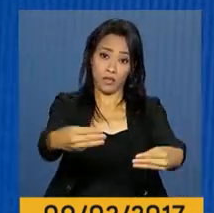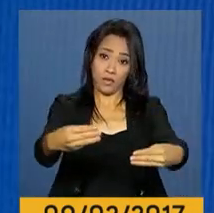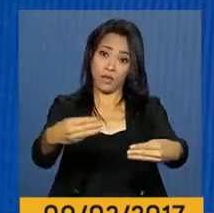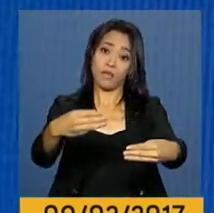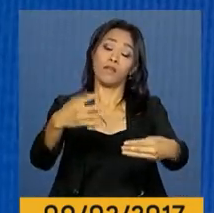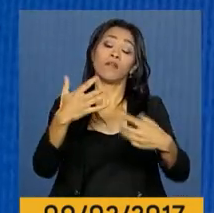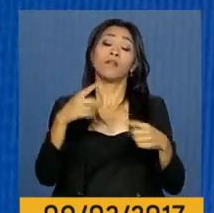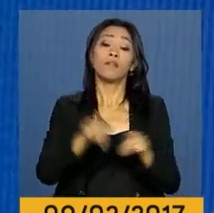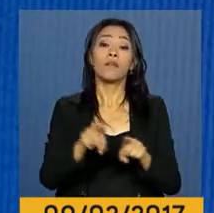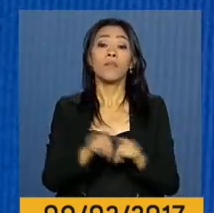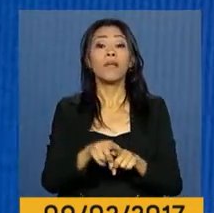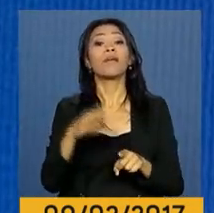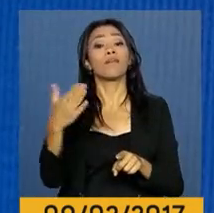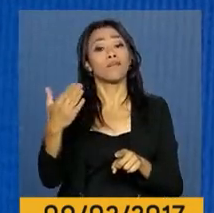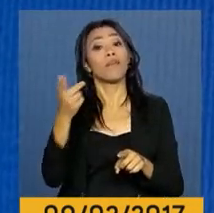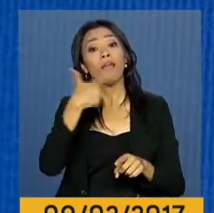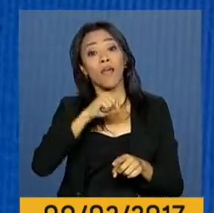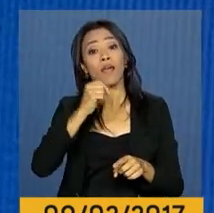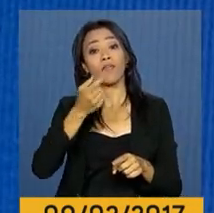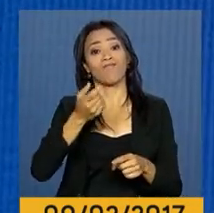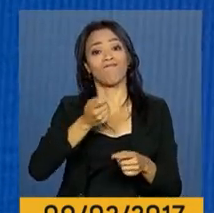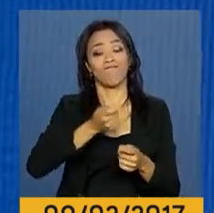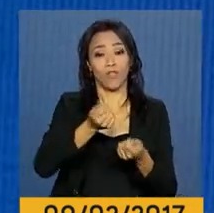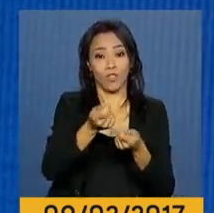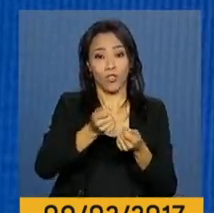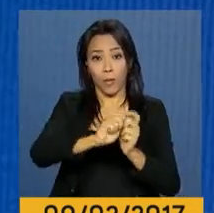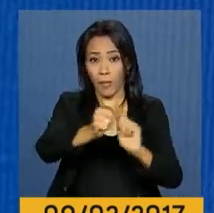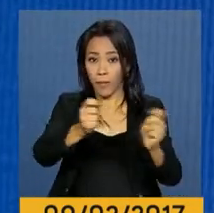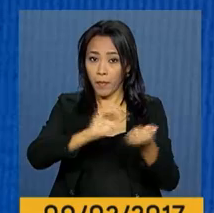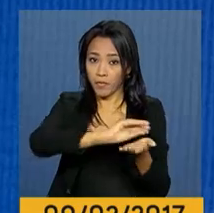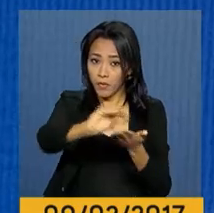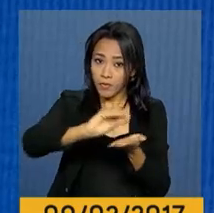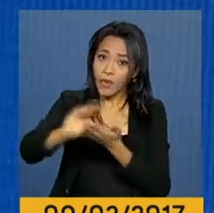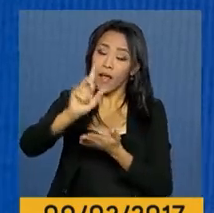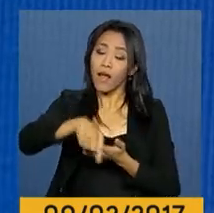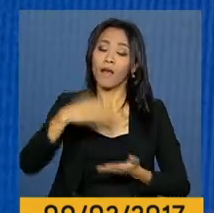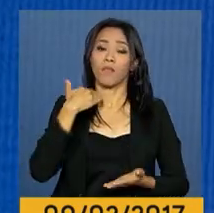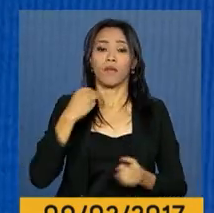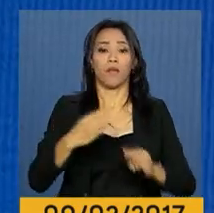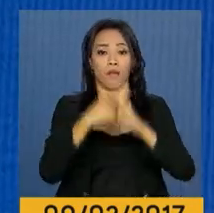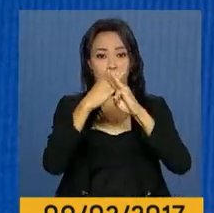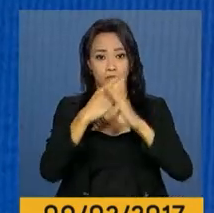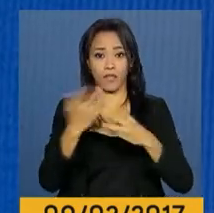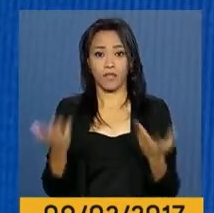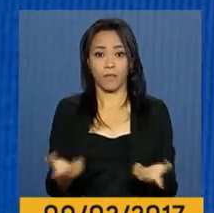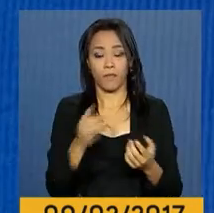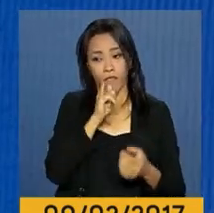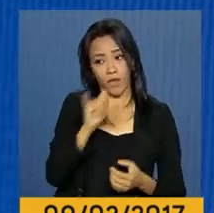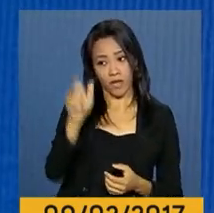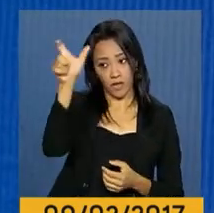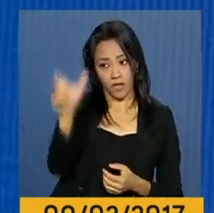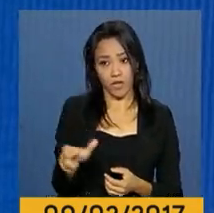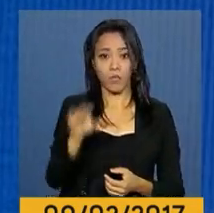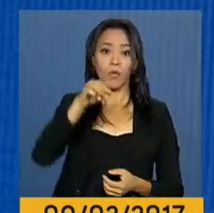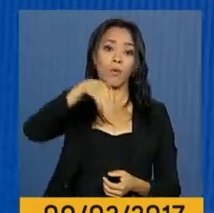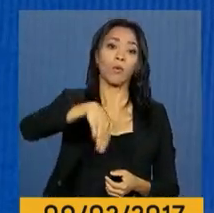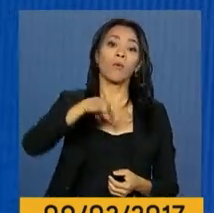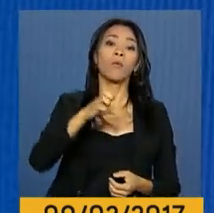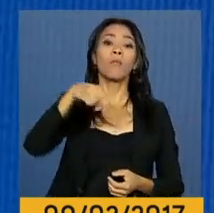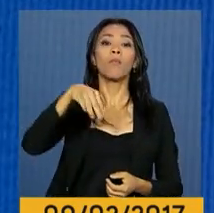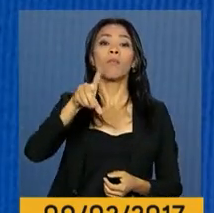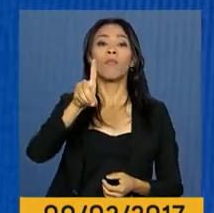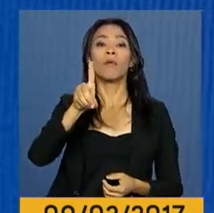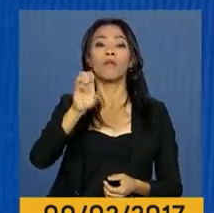capitaneados pela Caixa Econômica Federal aliá aliás Mendonça quando eu nas vezes que eu fui